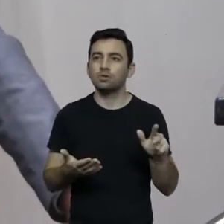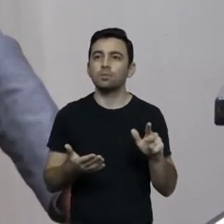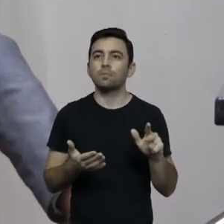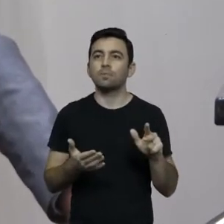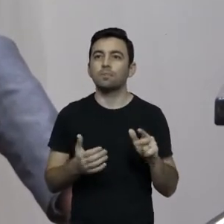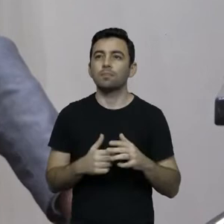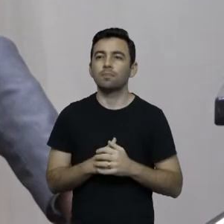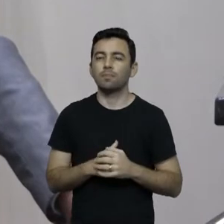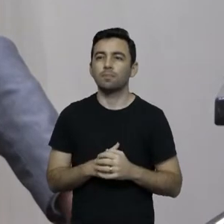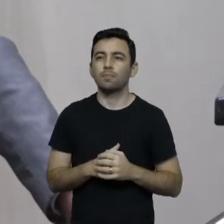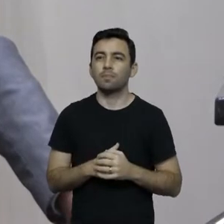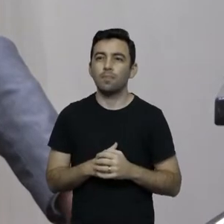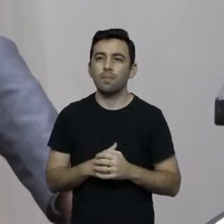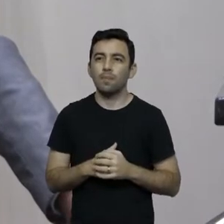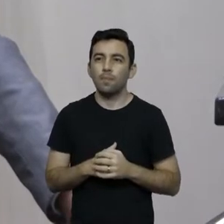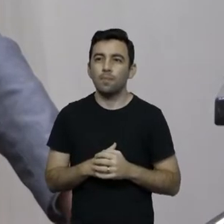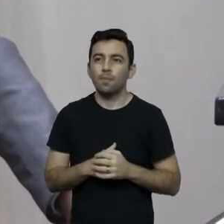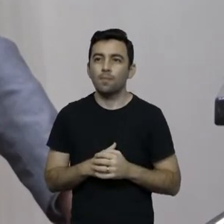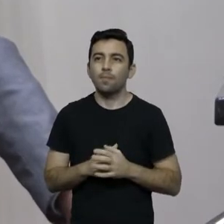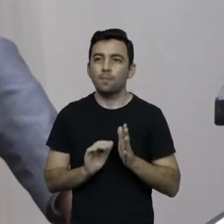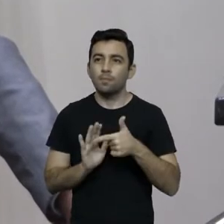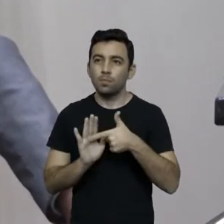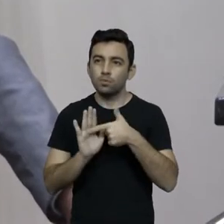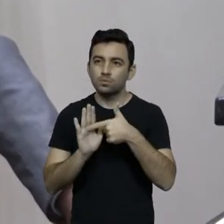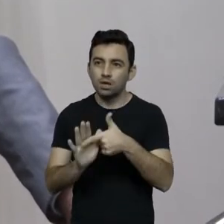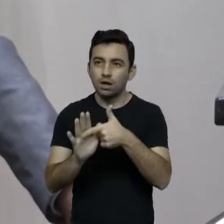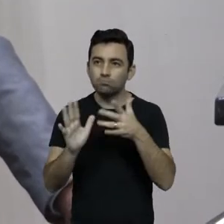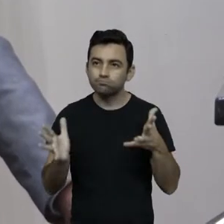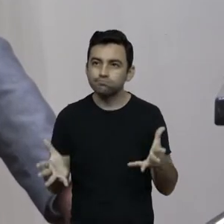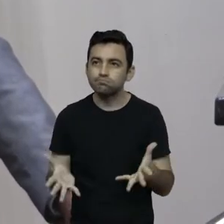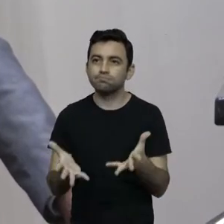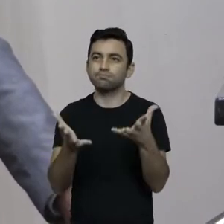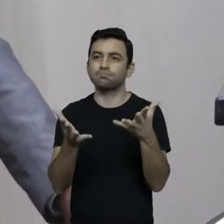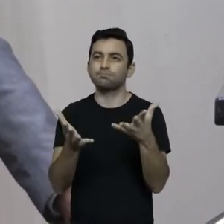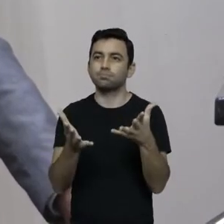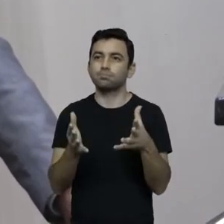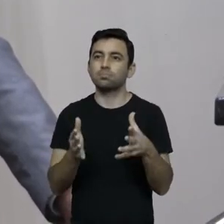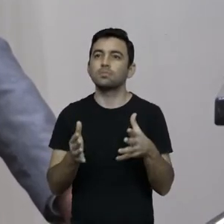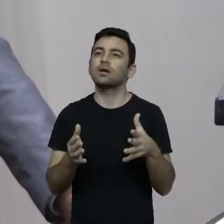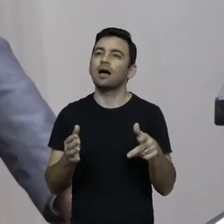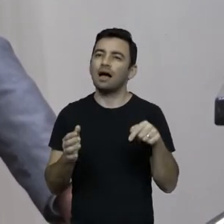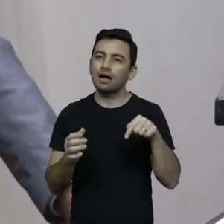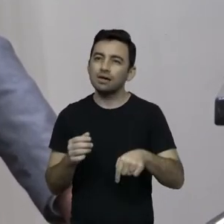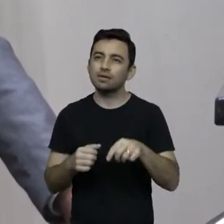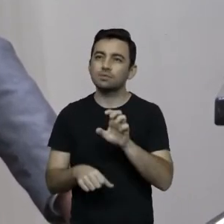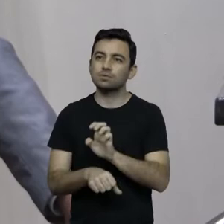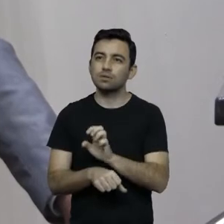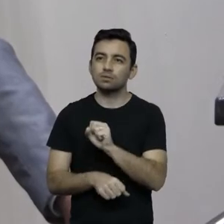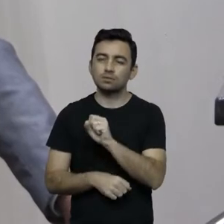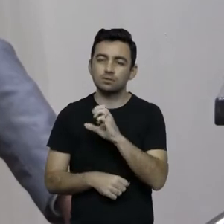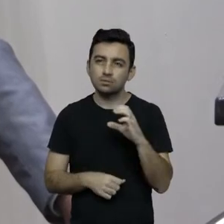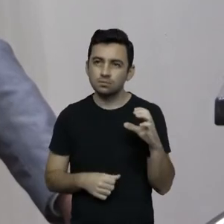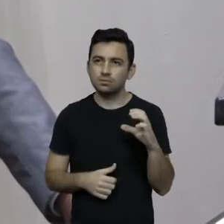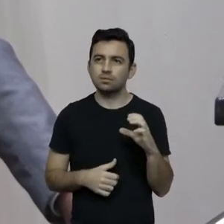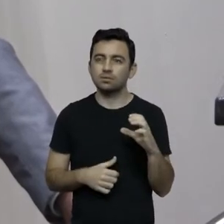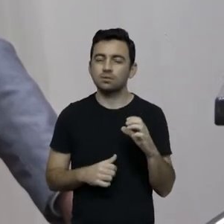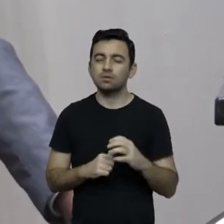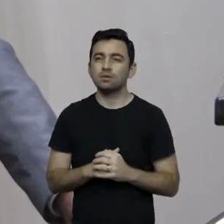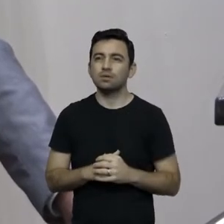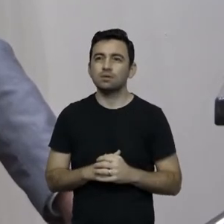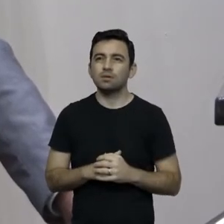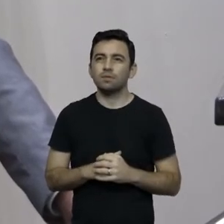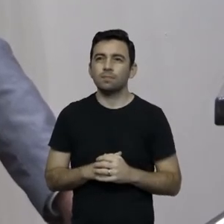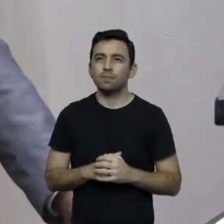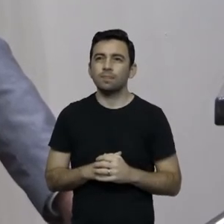partidos a mostrar pujança Desse nosso estado construído a partir